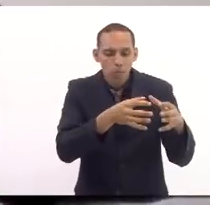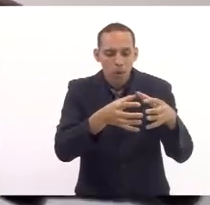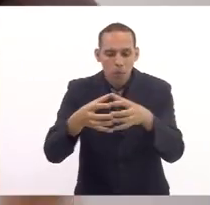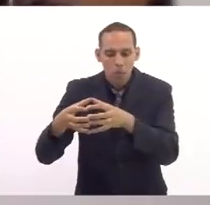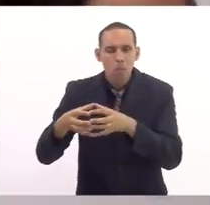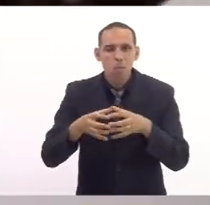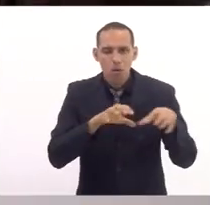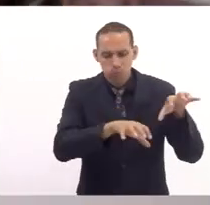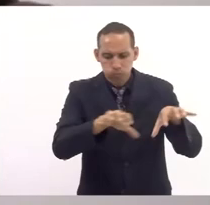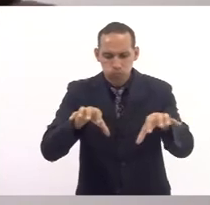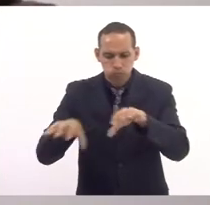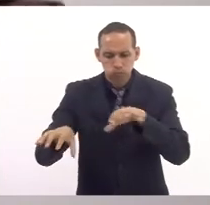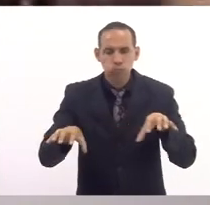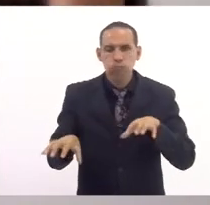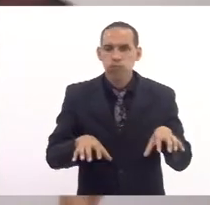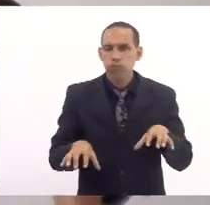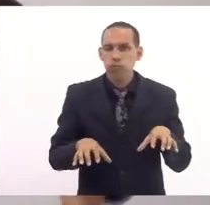narcotráfico.